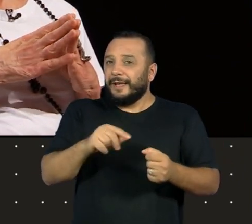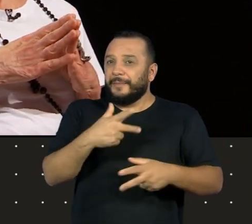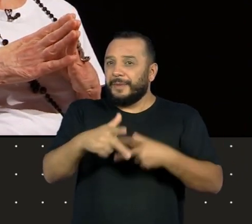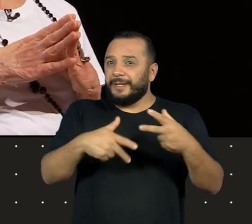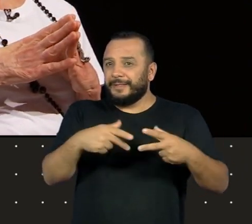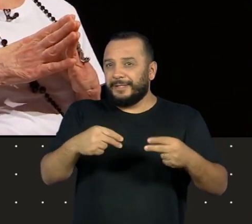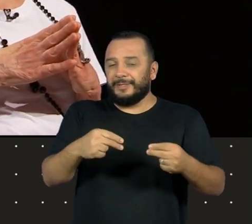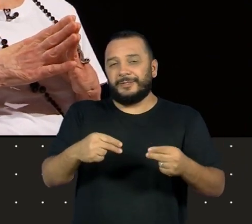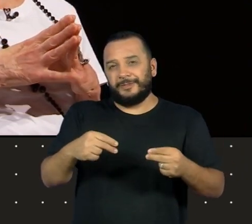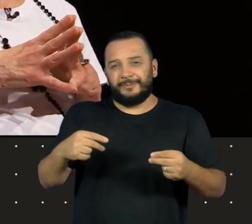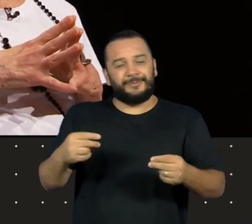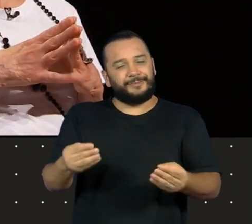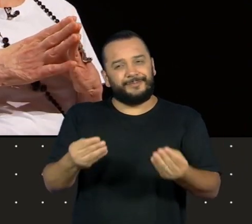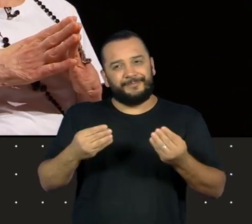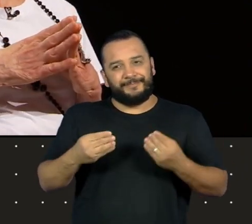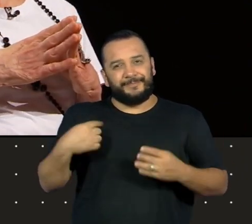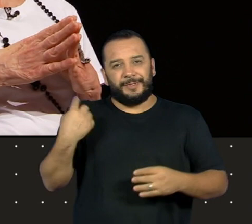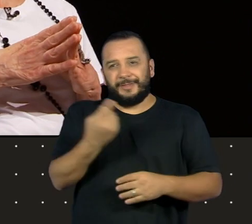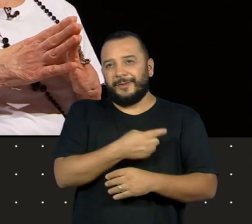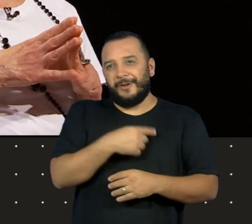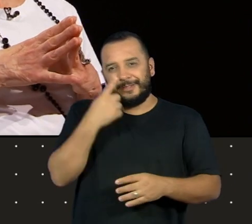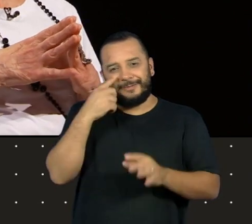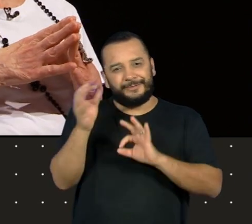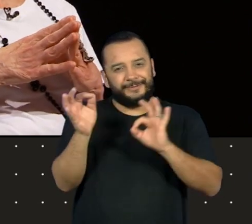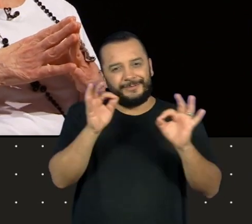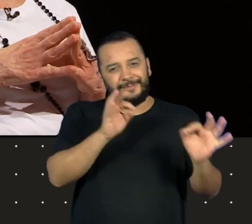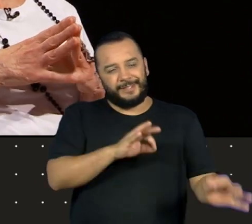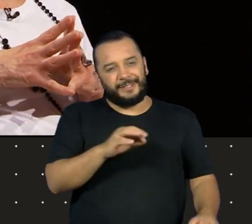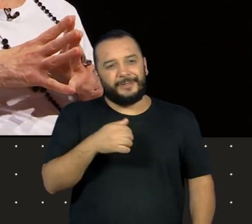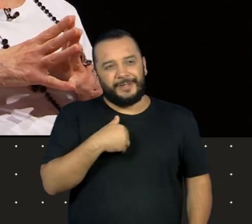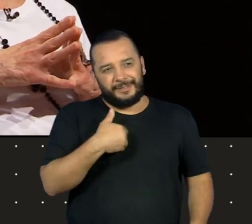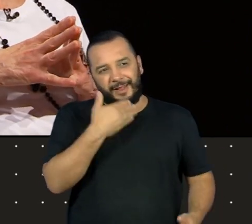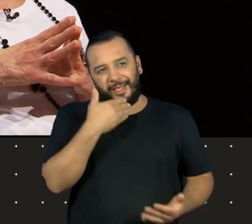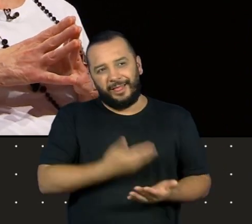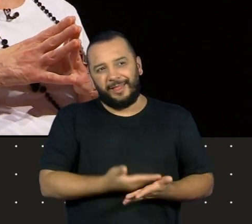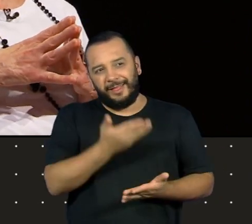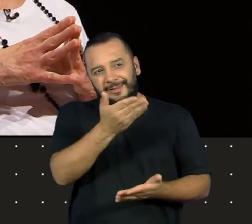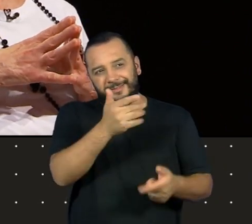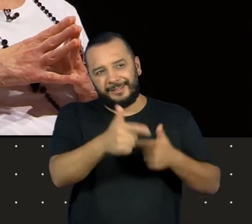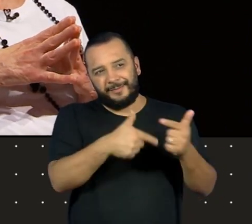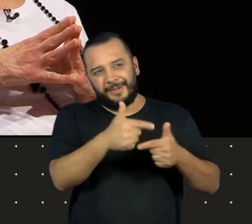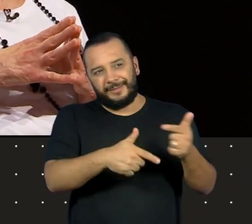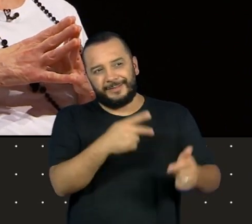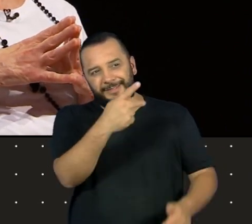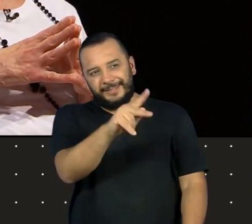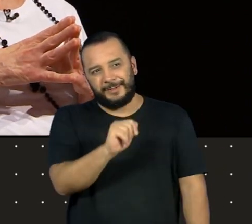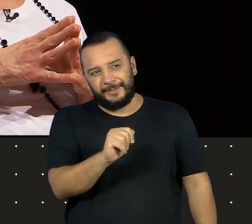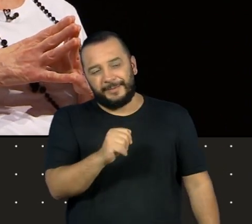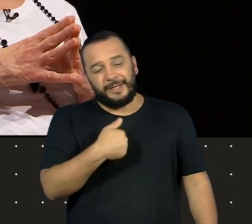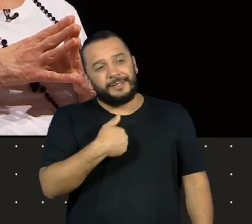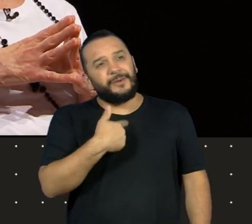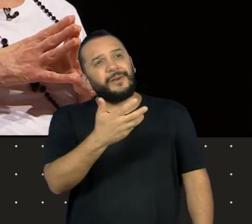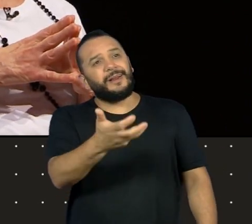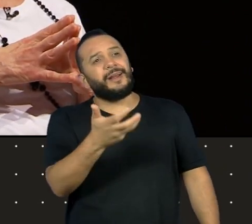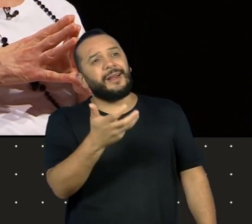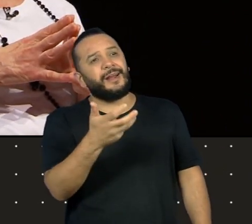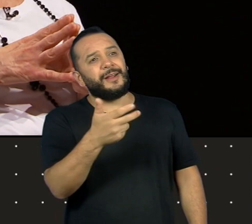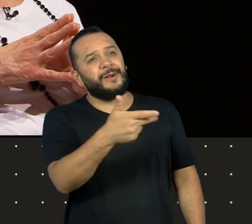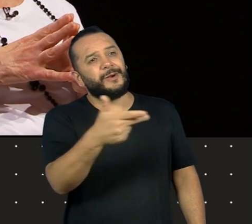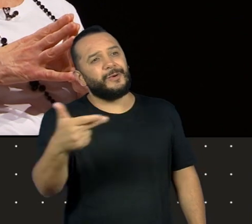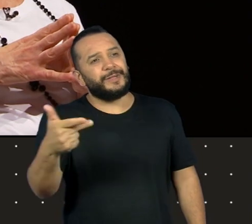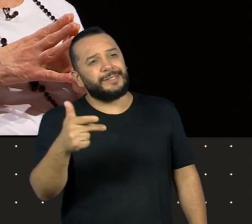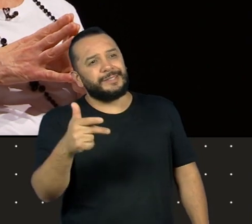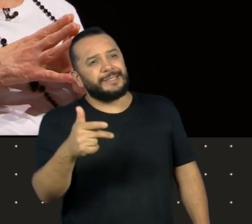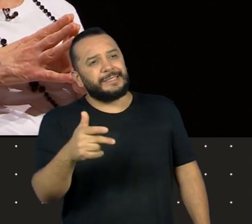vamos assistir você e sempre babamos por tudo que você faz. Mas eu queria alguma coisa assim que, sabe,